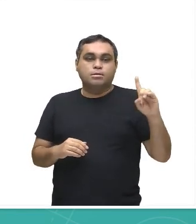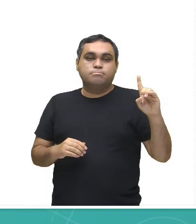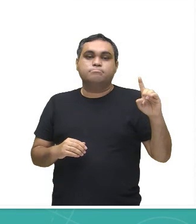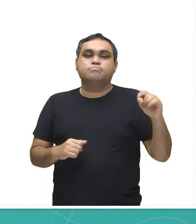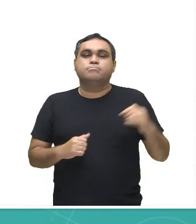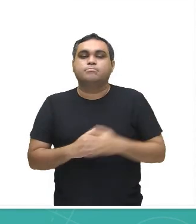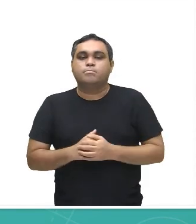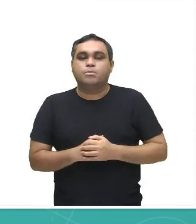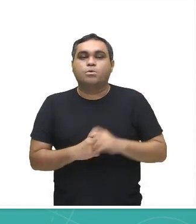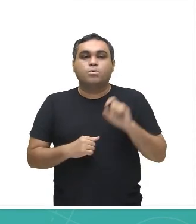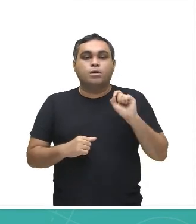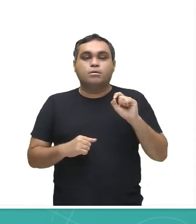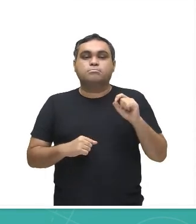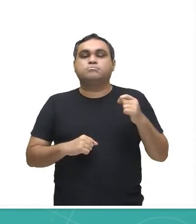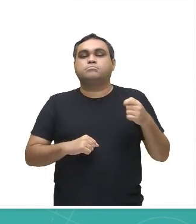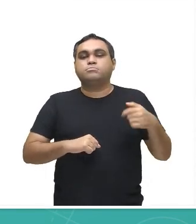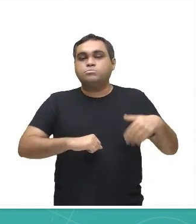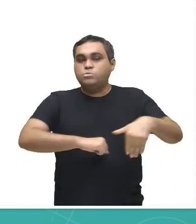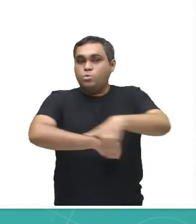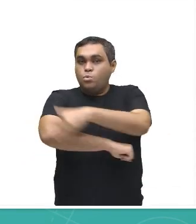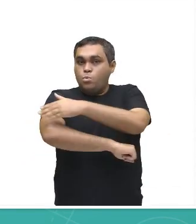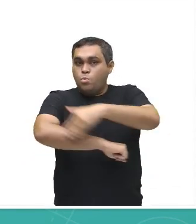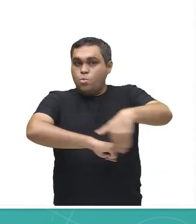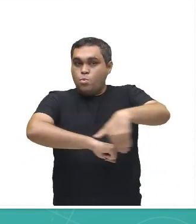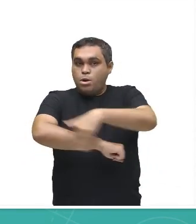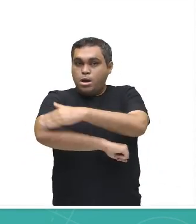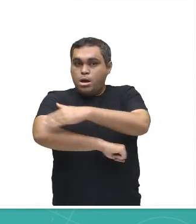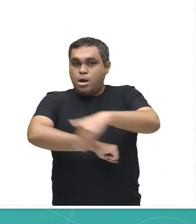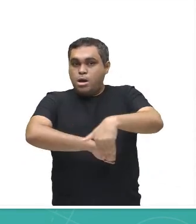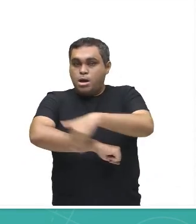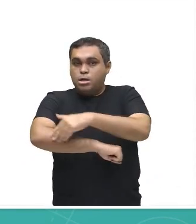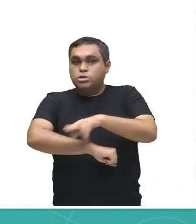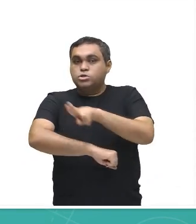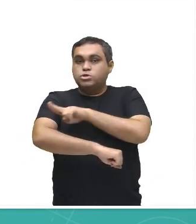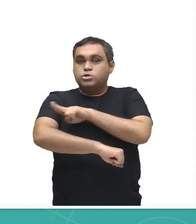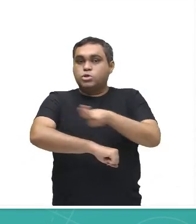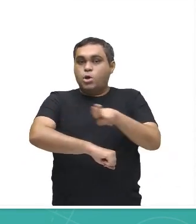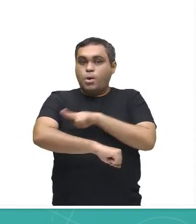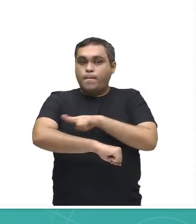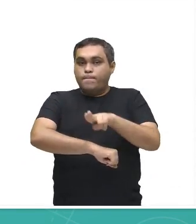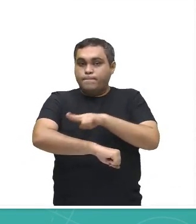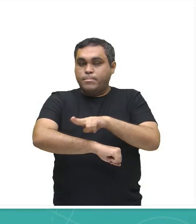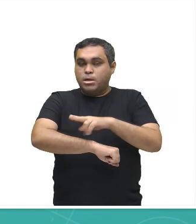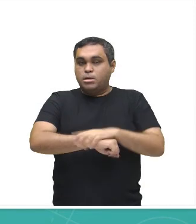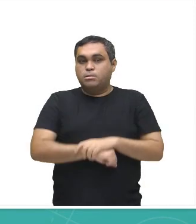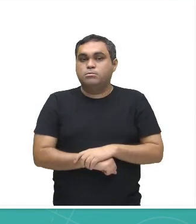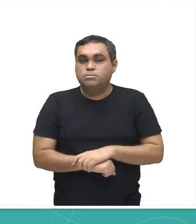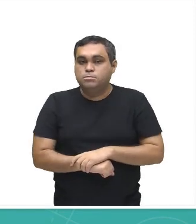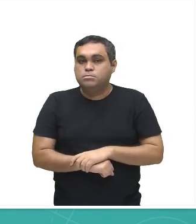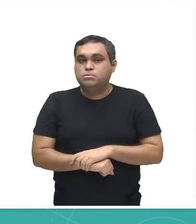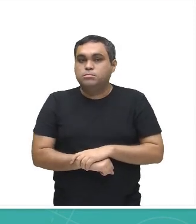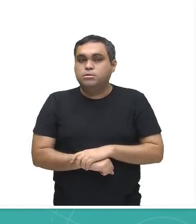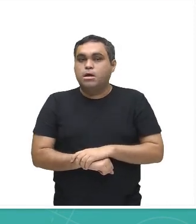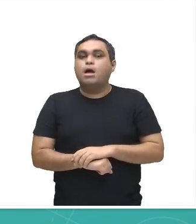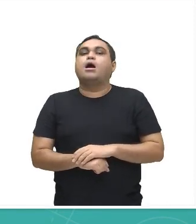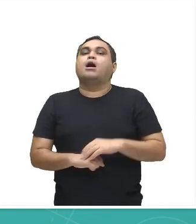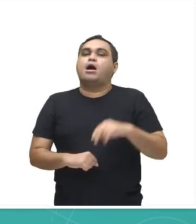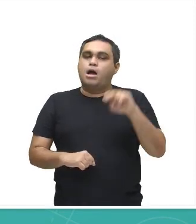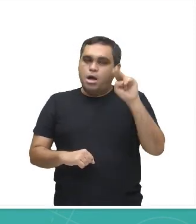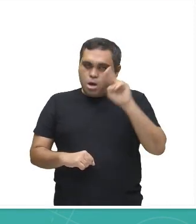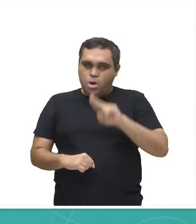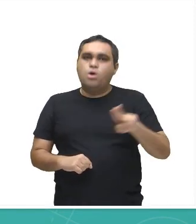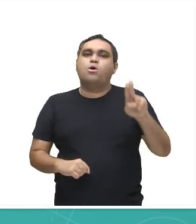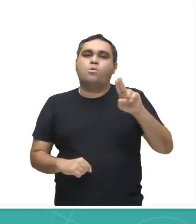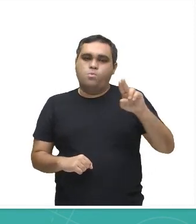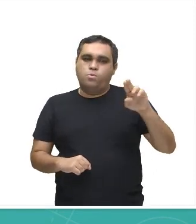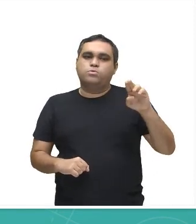eu falo o nome de uma rua, eu vou usar o quê? A preposition on, ok? Então, on the